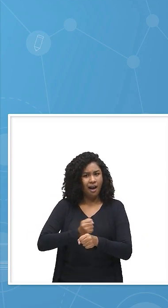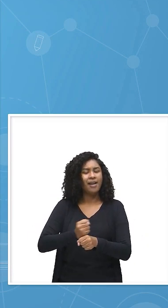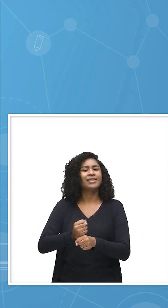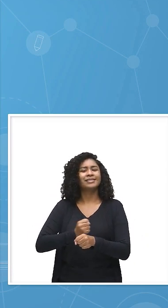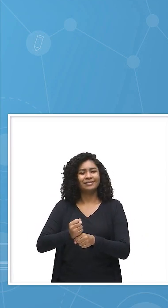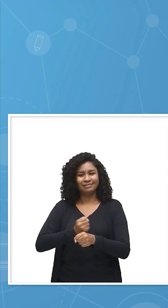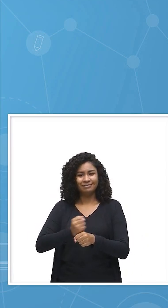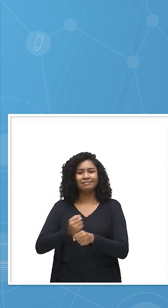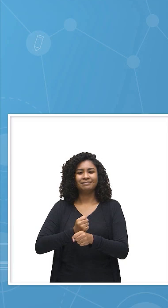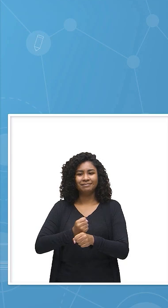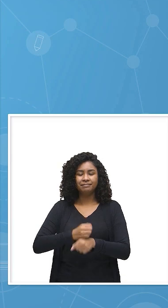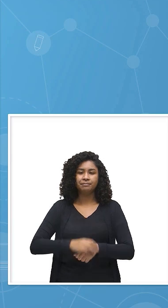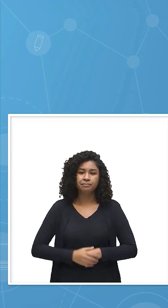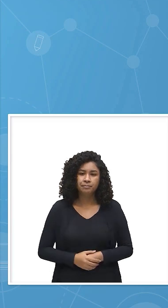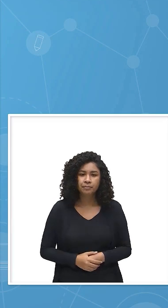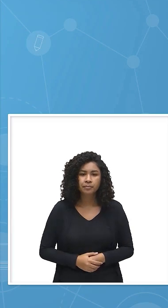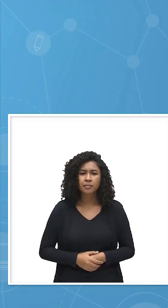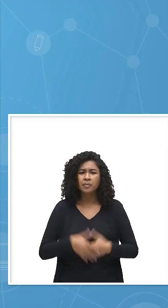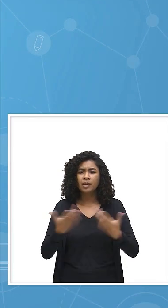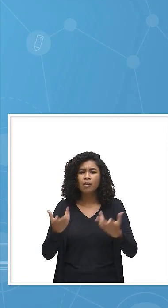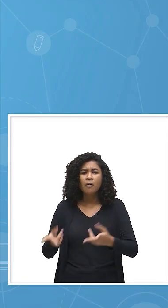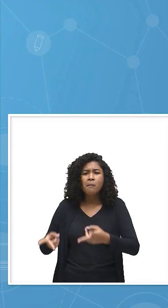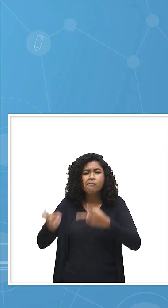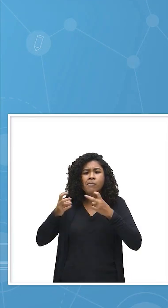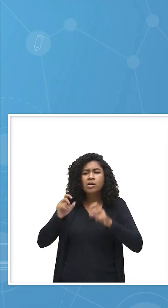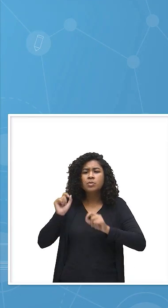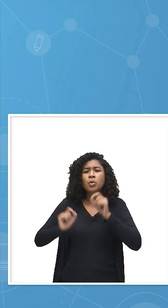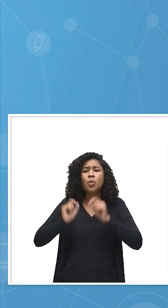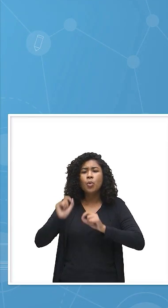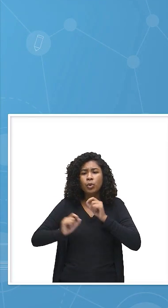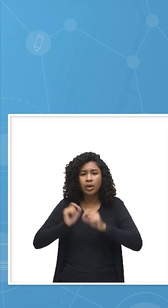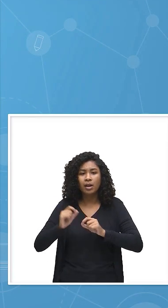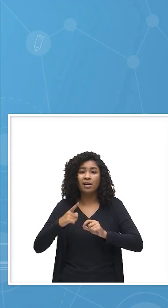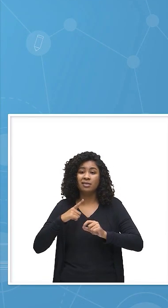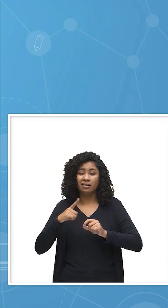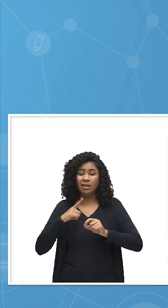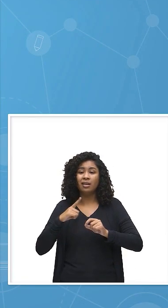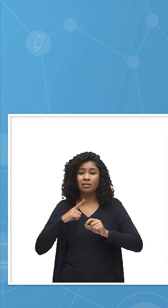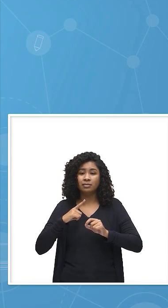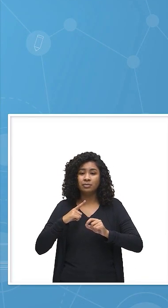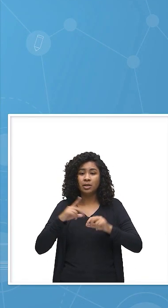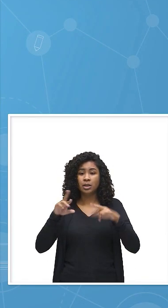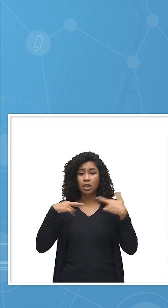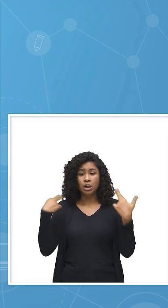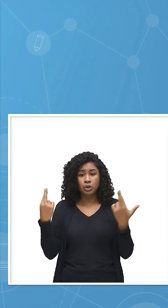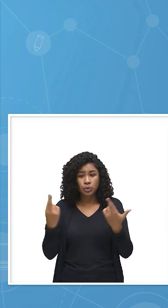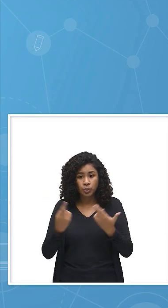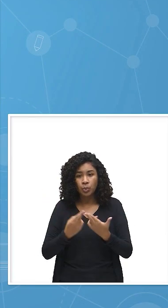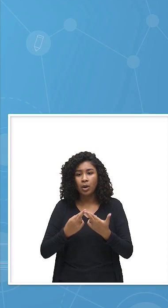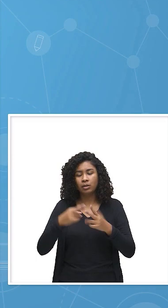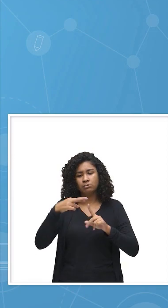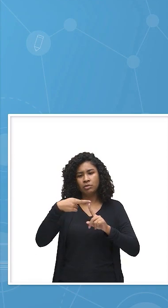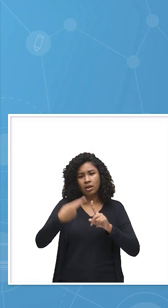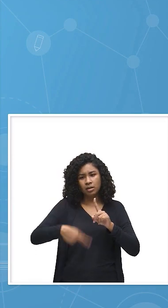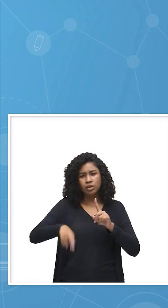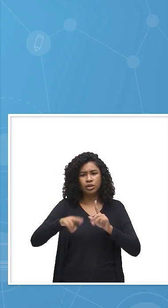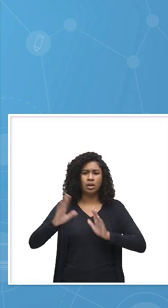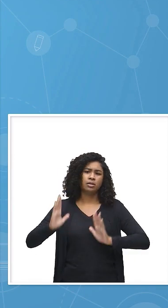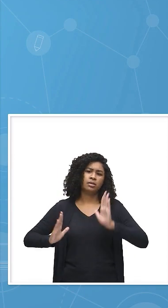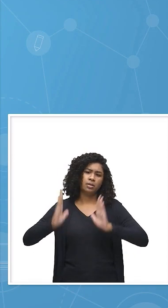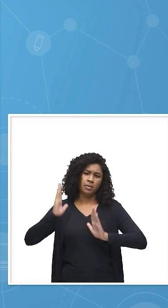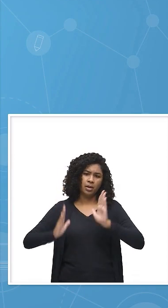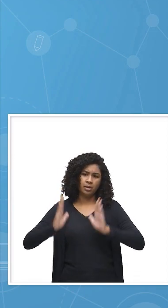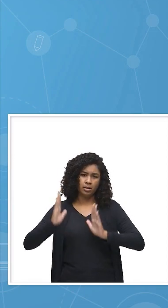E a gente vai ver também aqui dentro os rituais religiosos do período Neolítico. Professora, não existiam